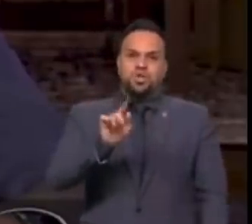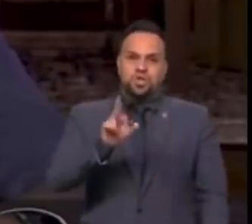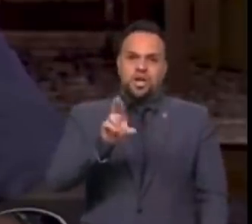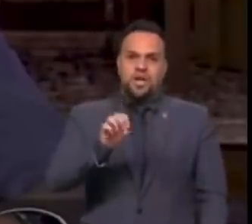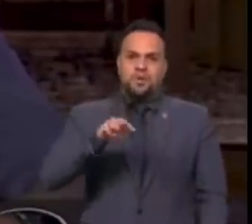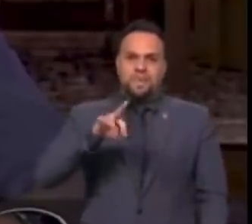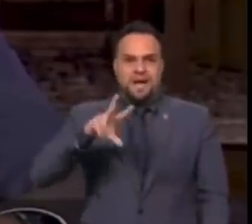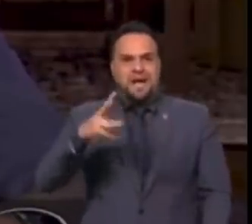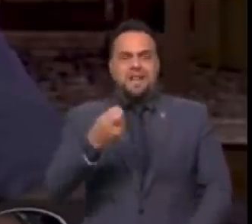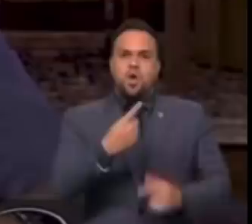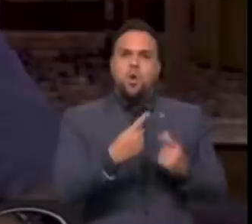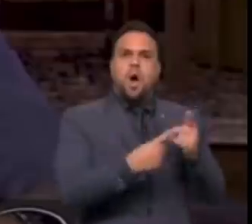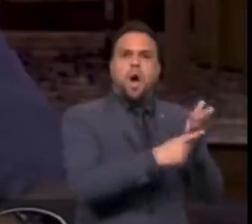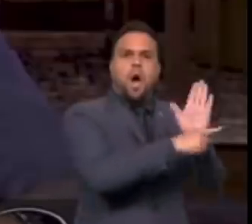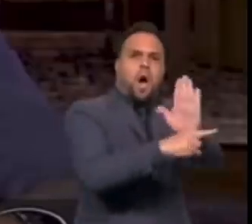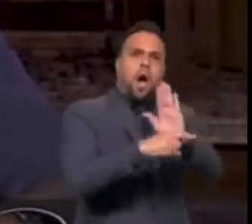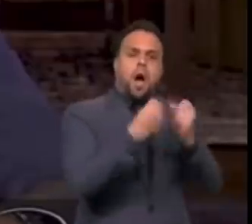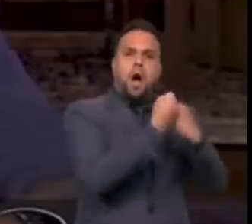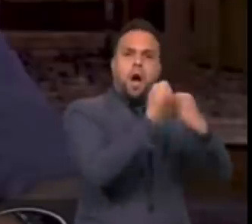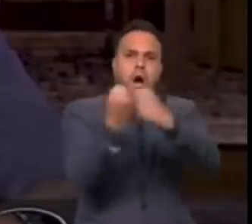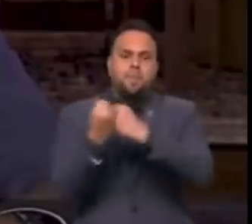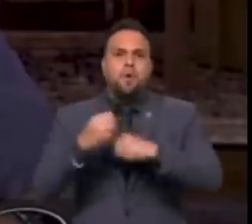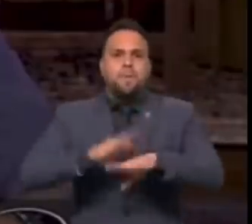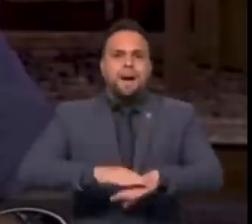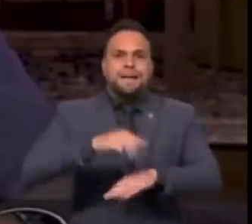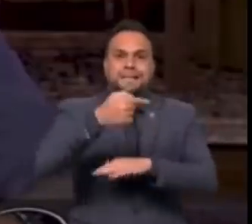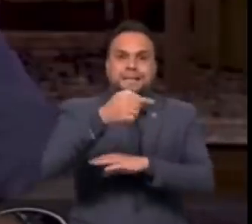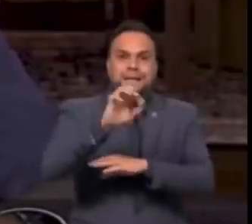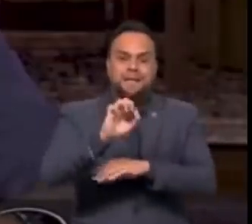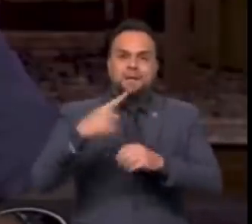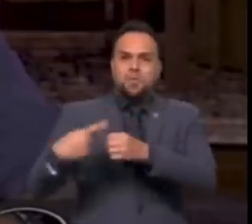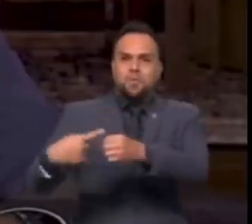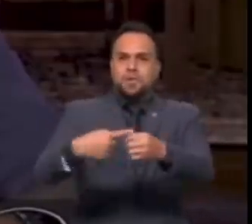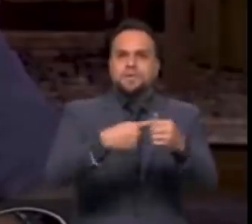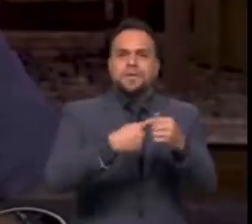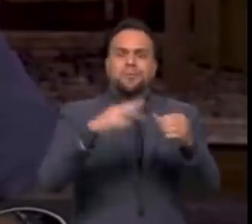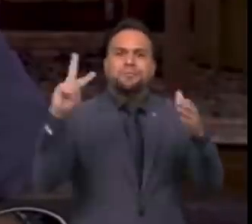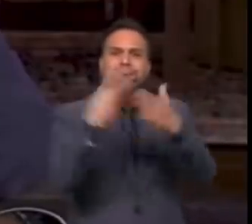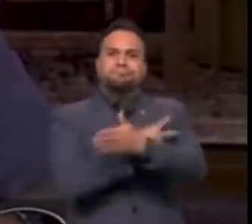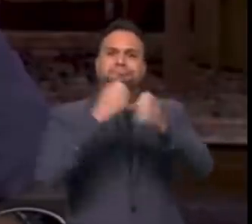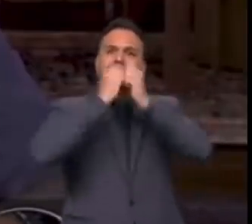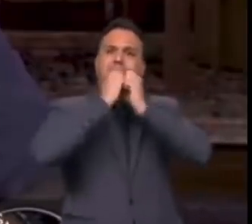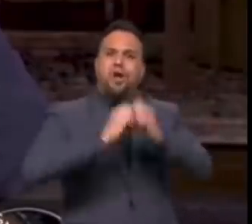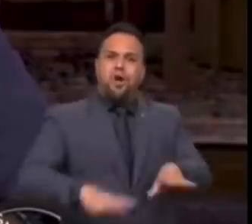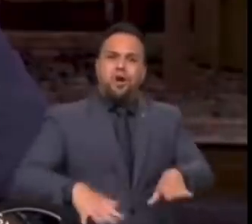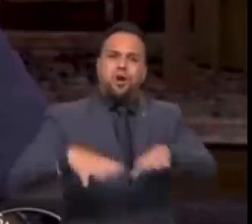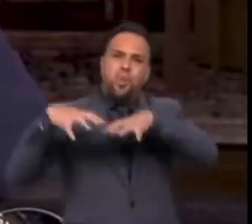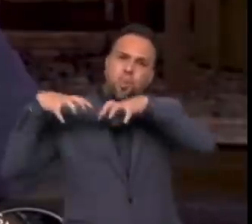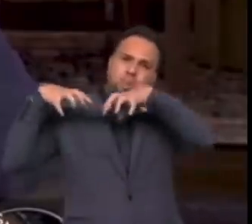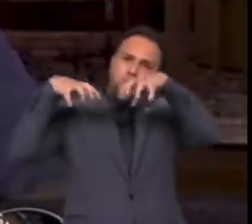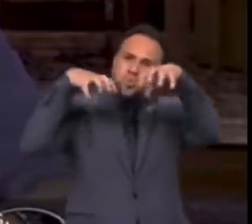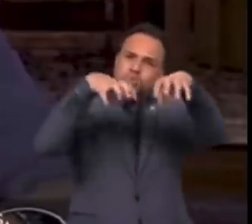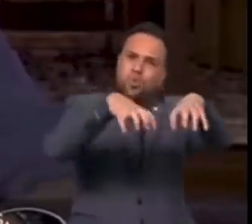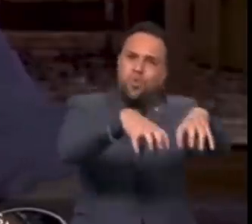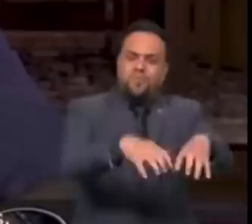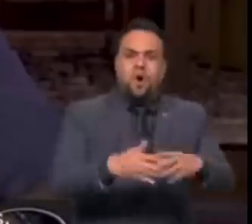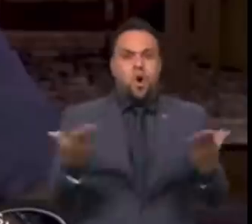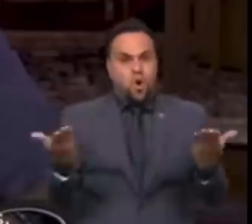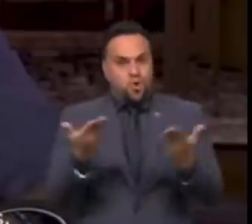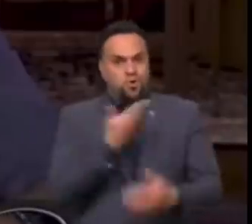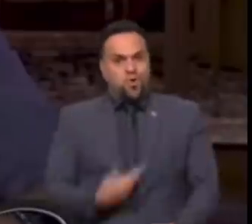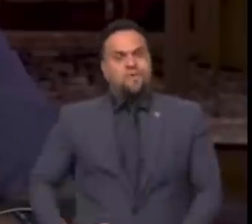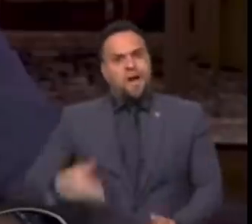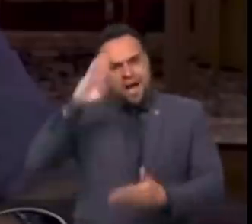prestassem Total Apoio aos moradores desses mais de 70 municípios atingidos hoje temos um